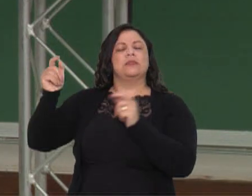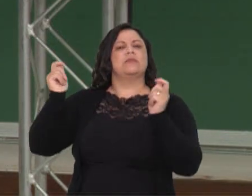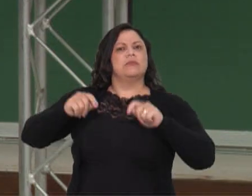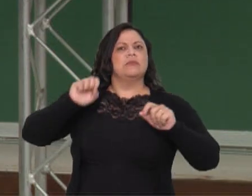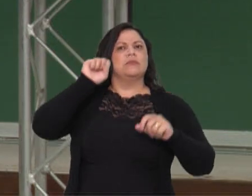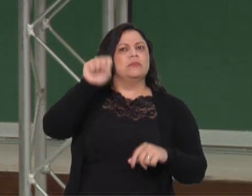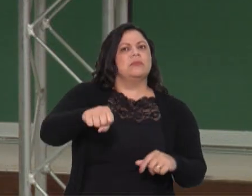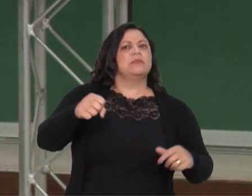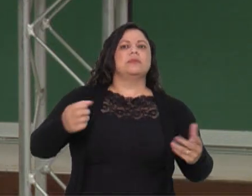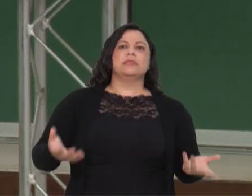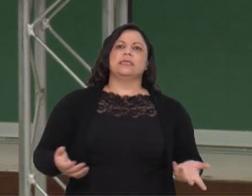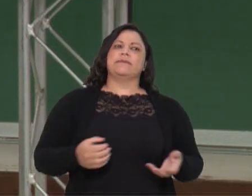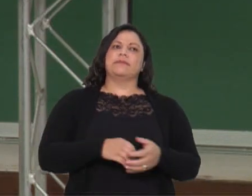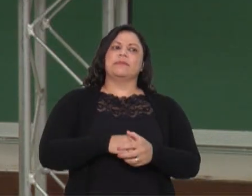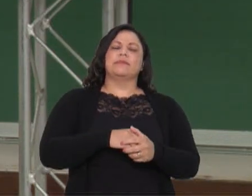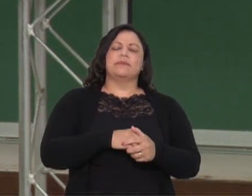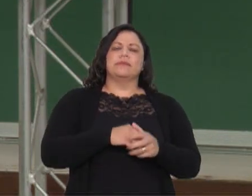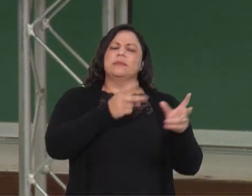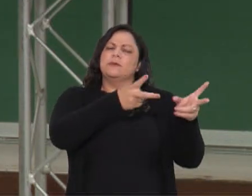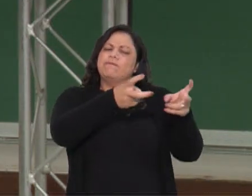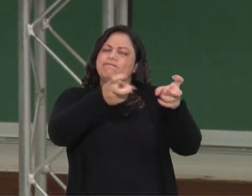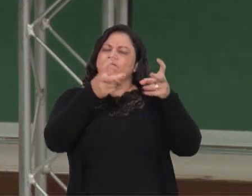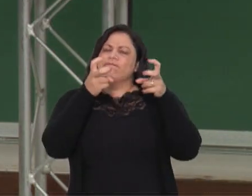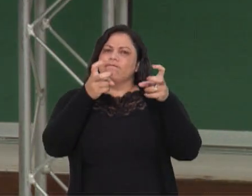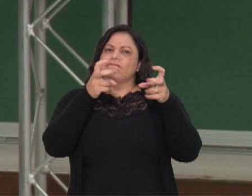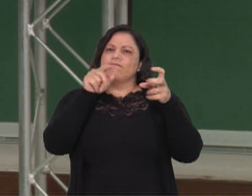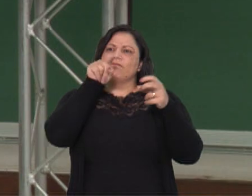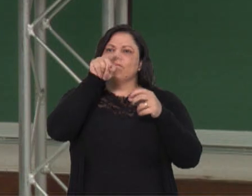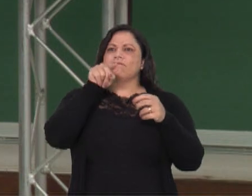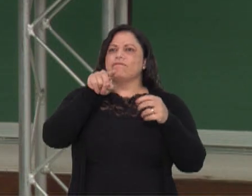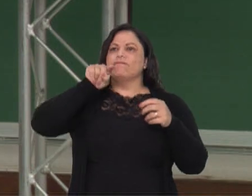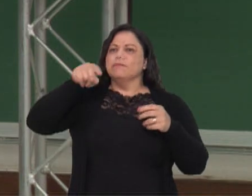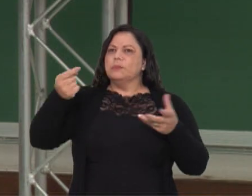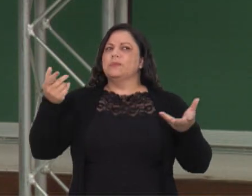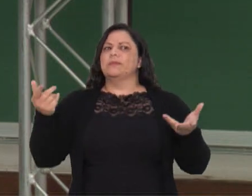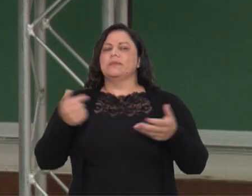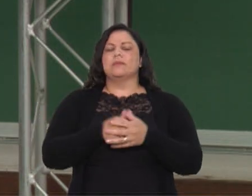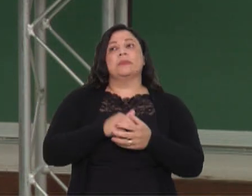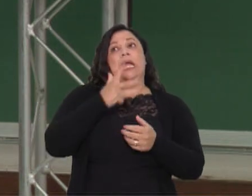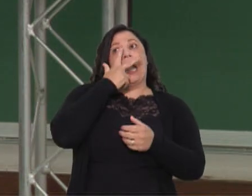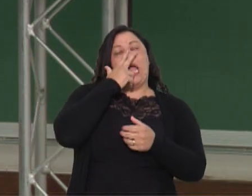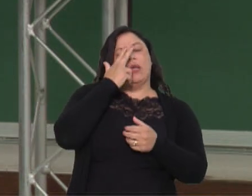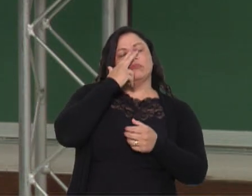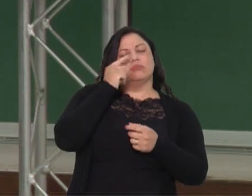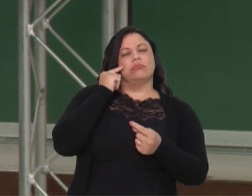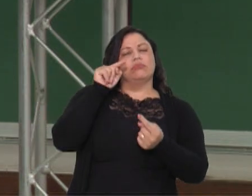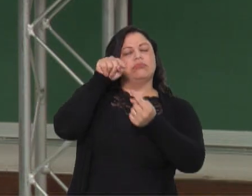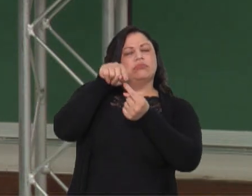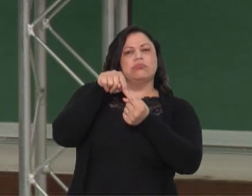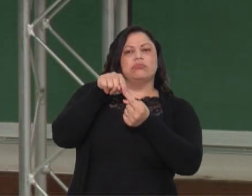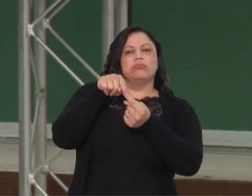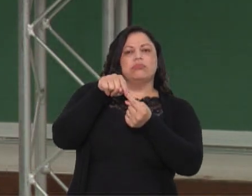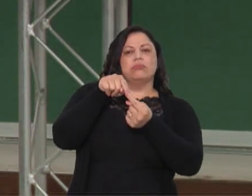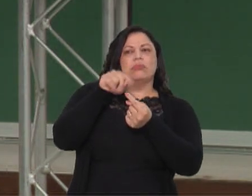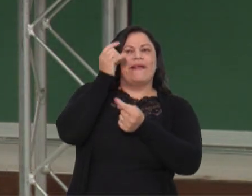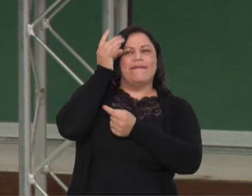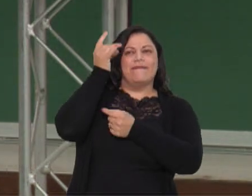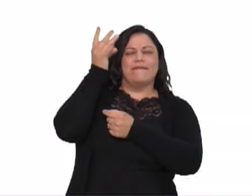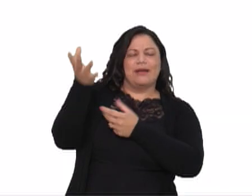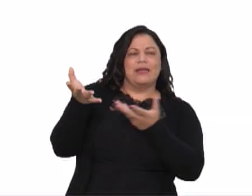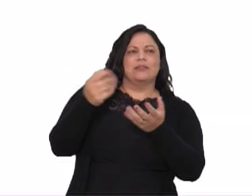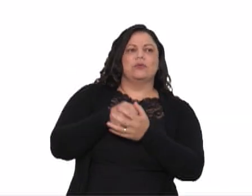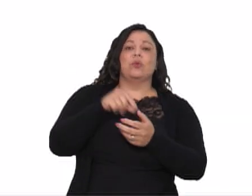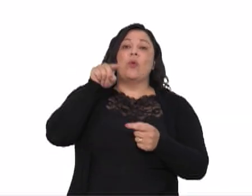E aí vamos observar aqui a pontuação. Acho que vocês identificaram fácil os pontos, né?